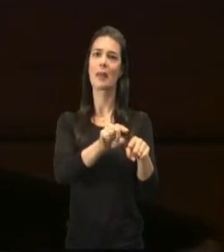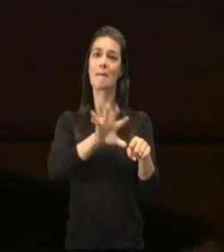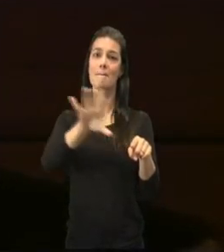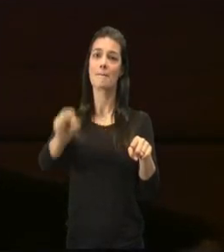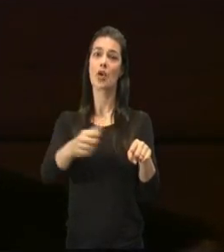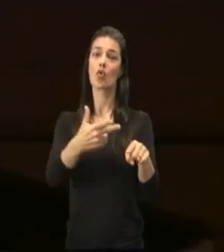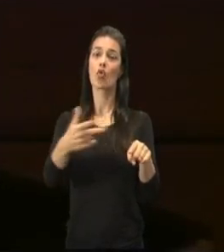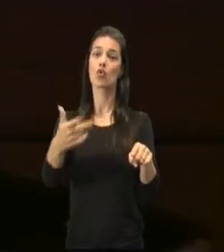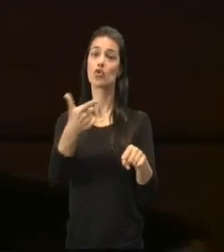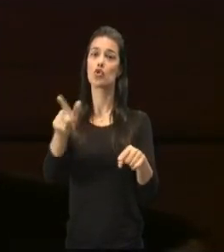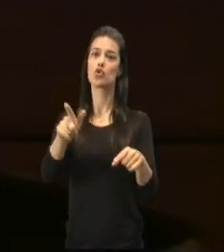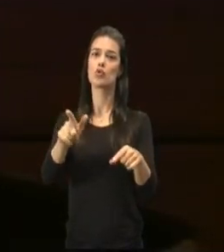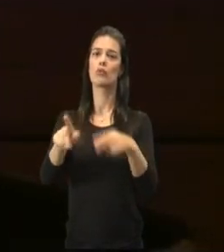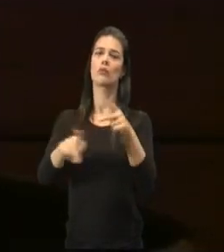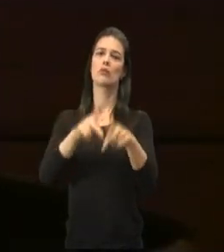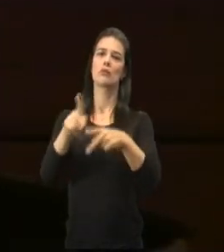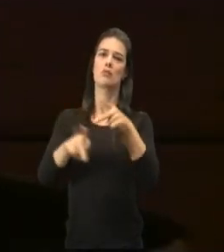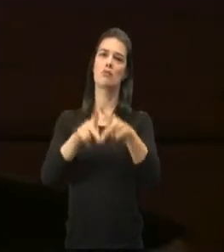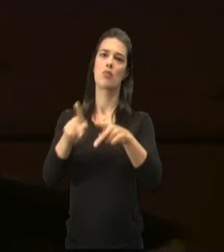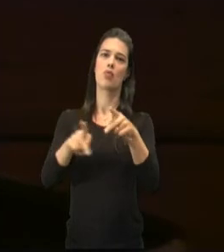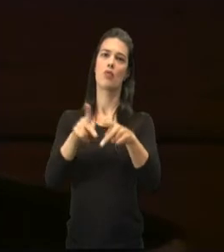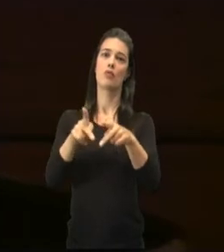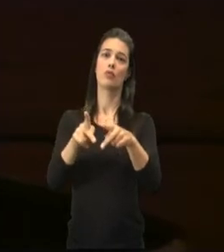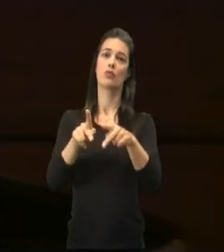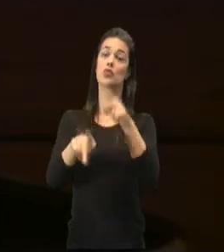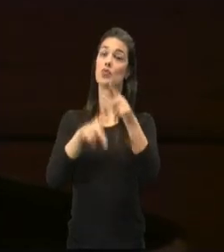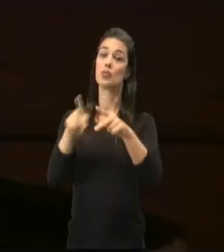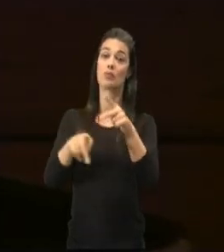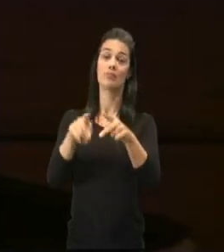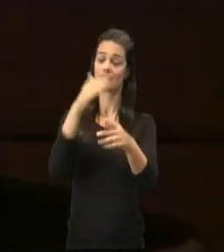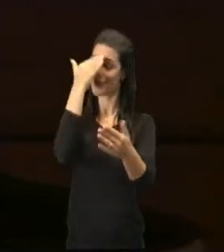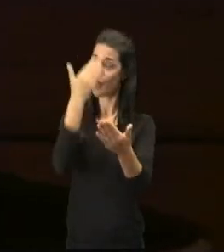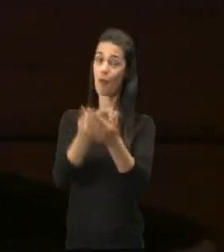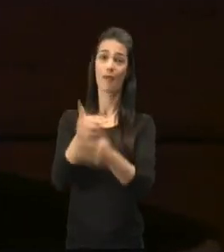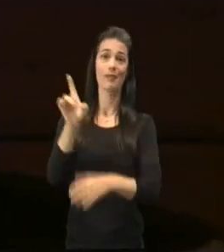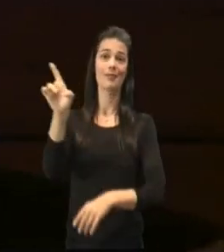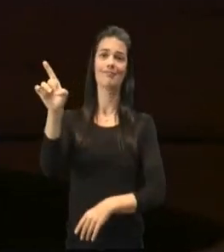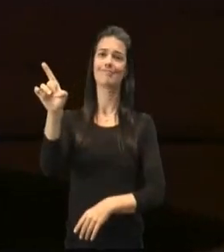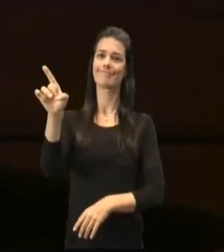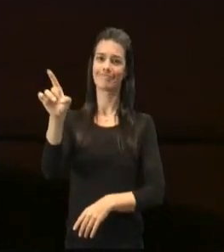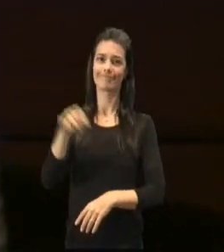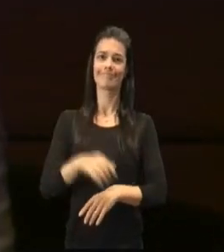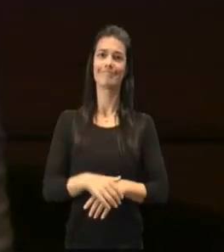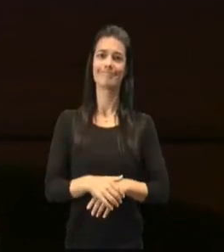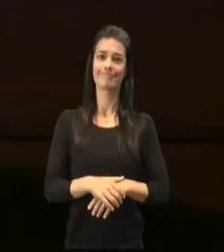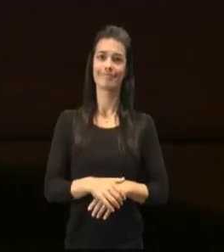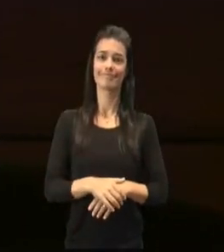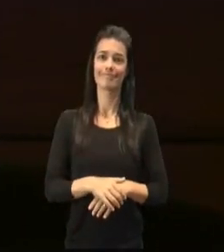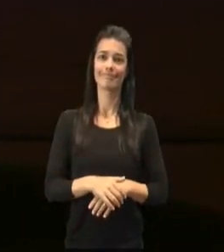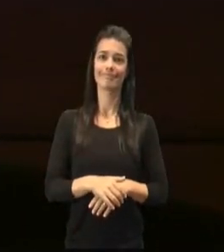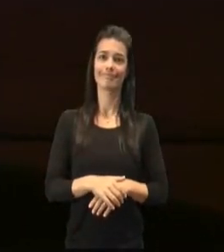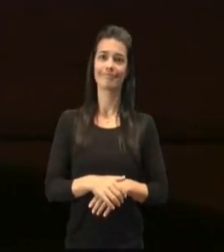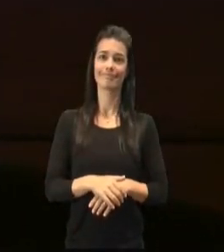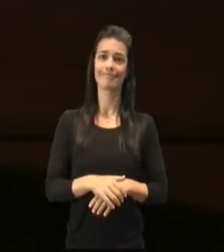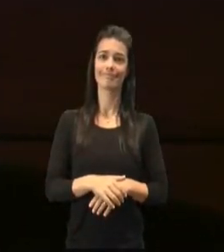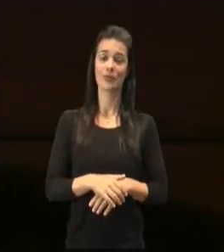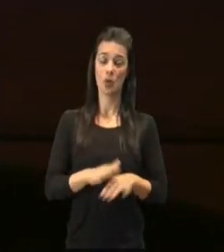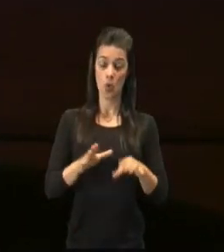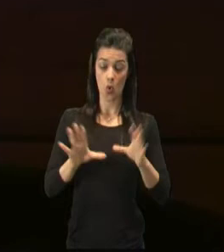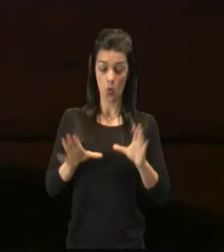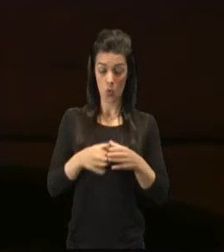do Senhor. Aquela batalha trouxe uma tristeza no coração daqueles